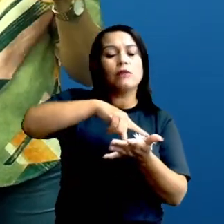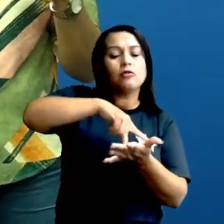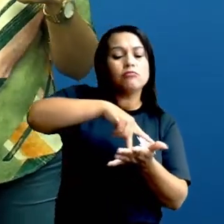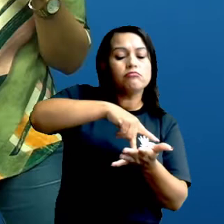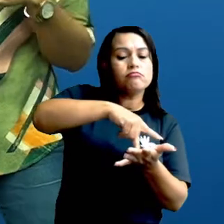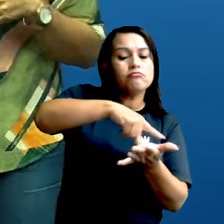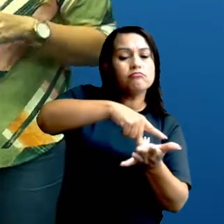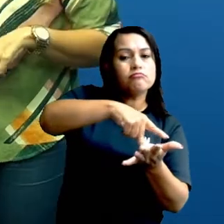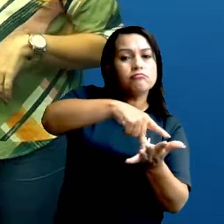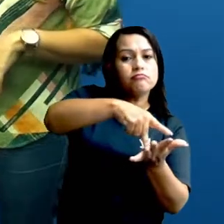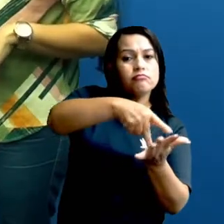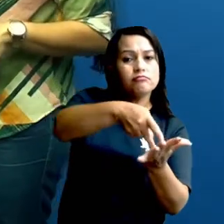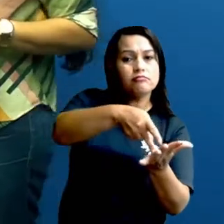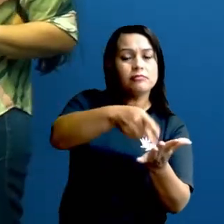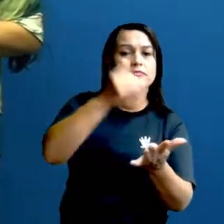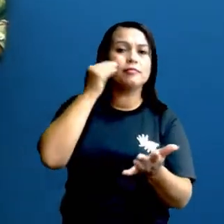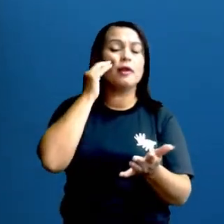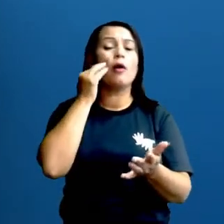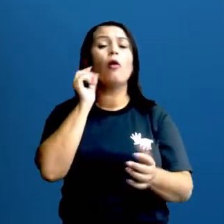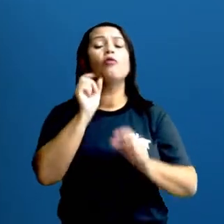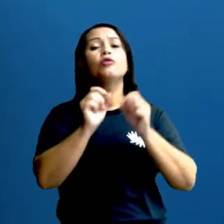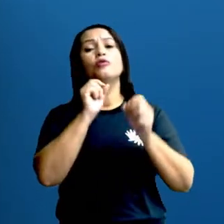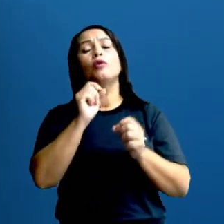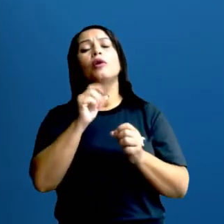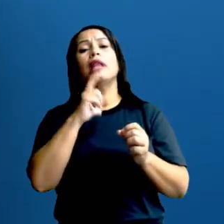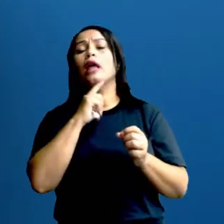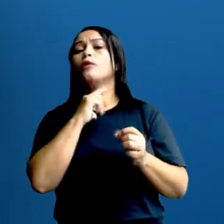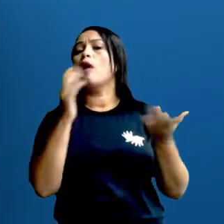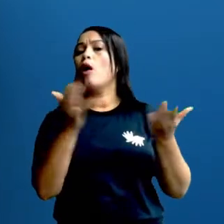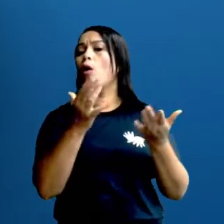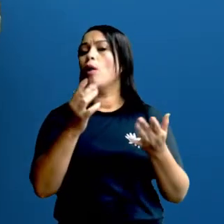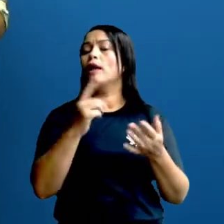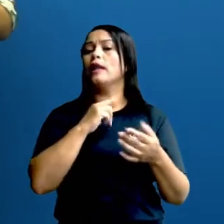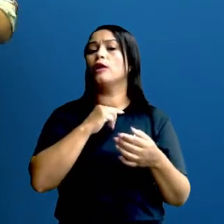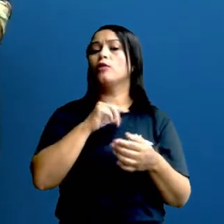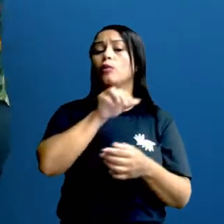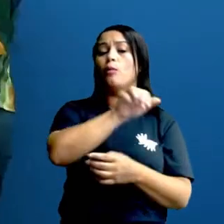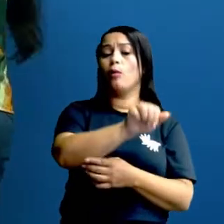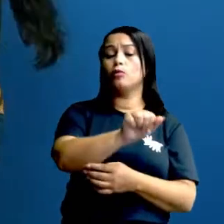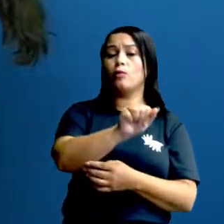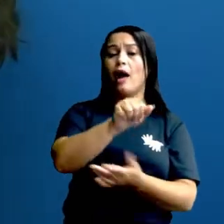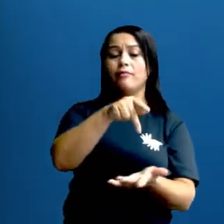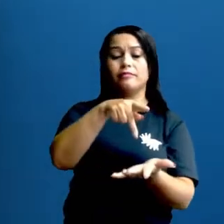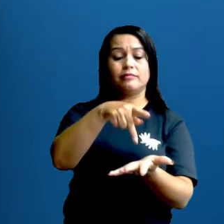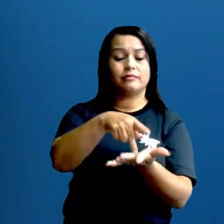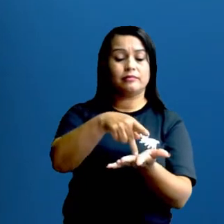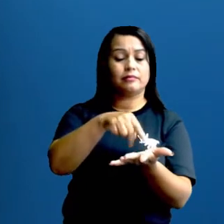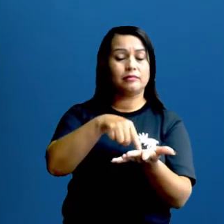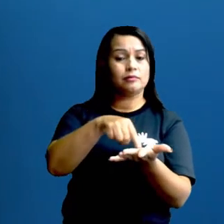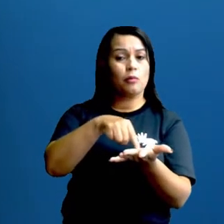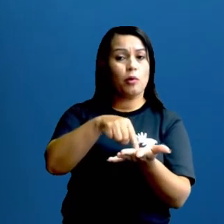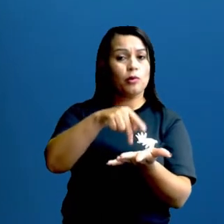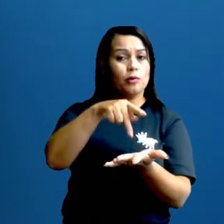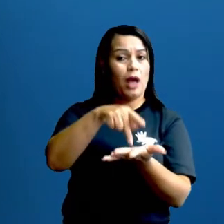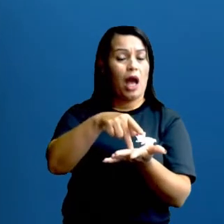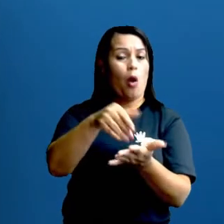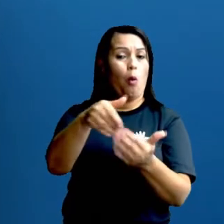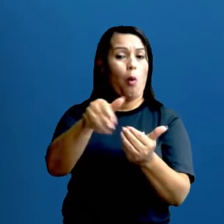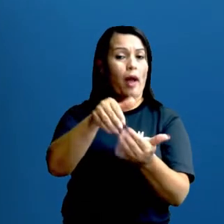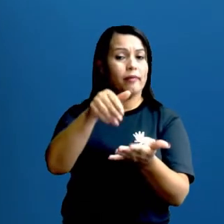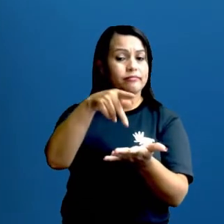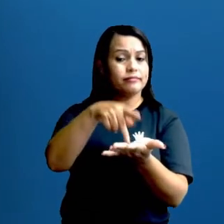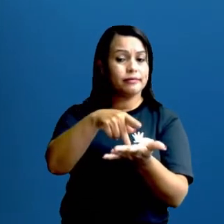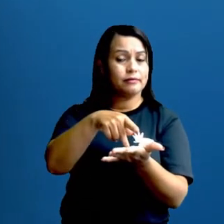firme e o único Ok então aqui eu marquei ó no ponto lá abrir o compasso em uma abertura qualquer